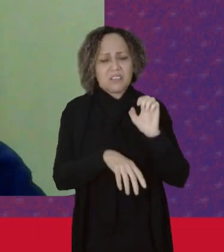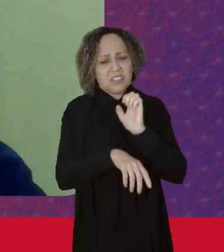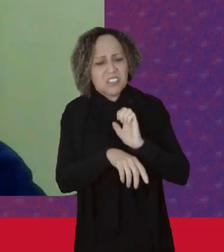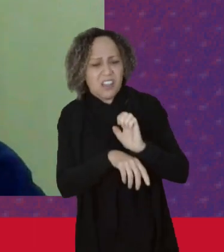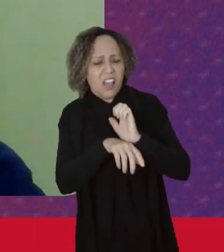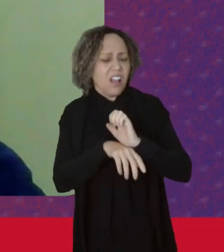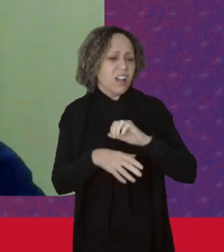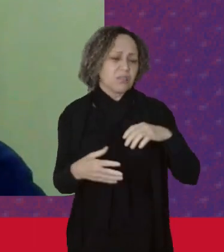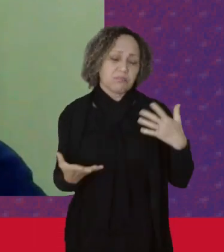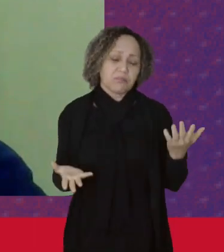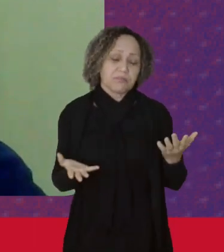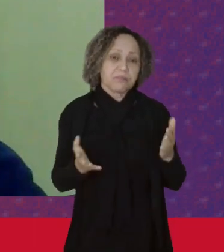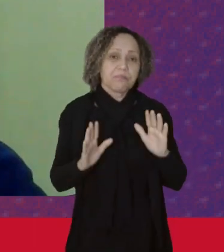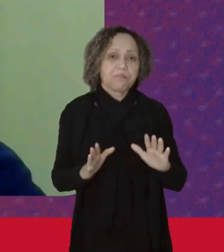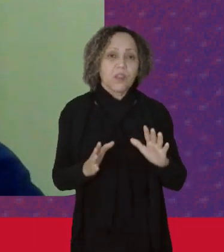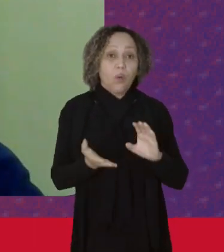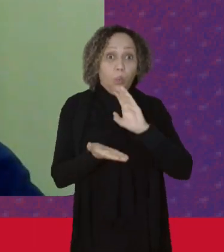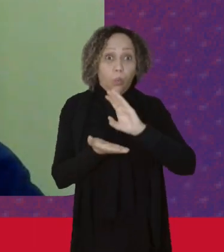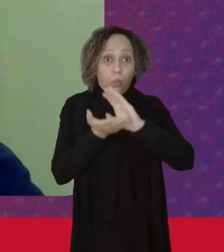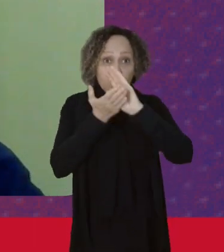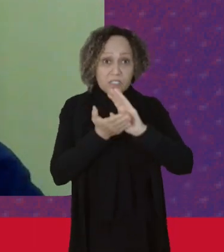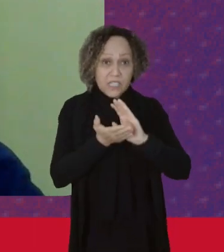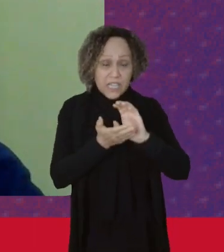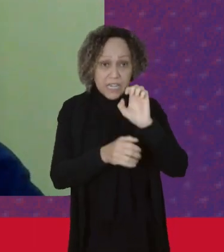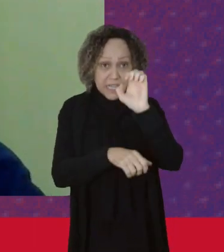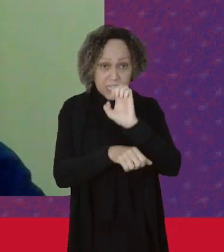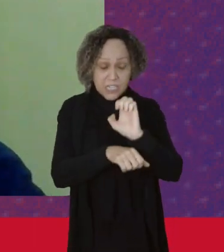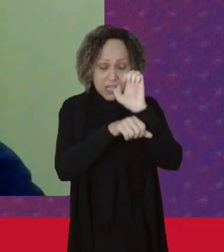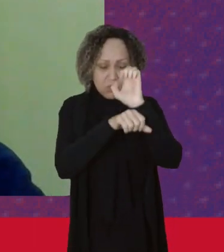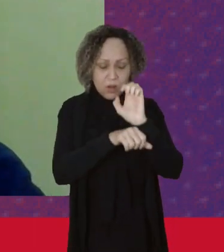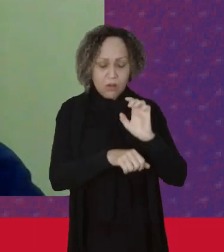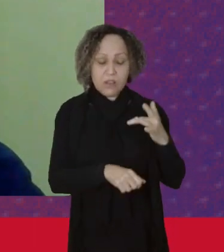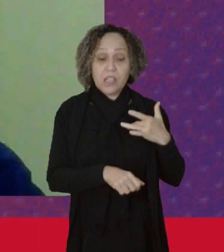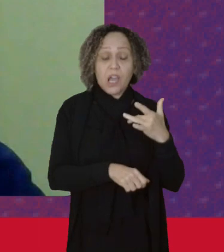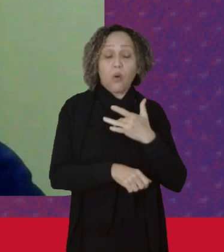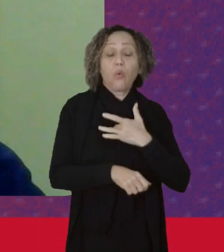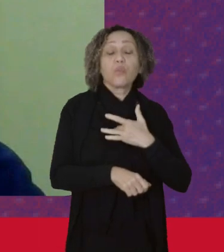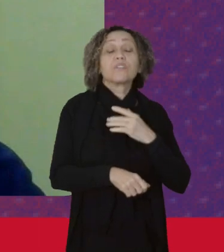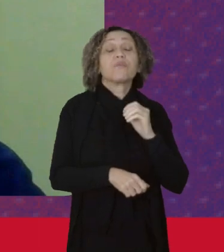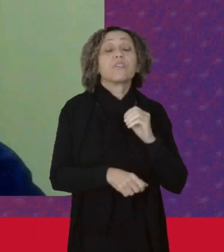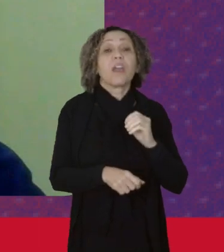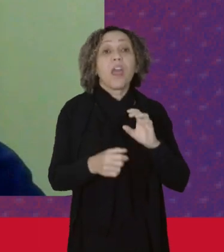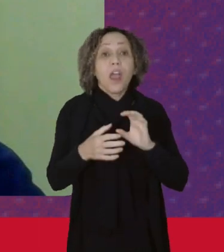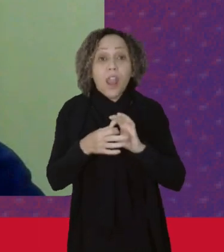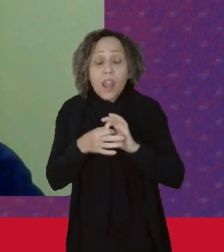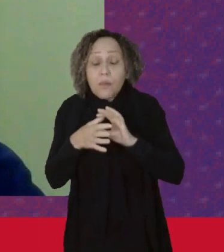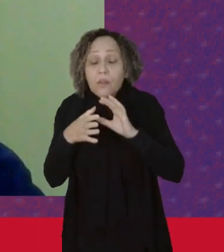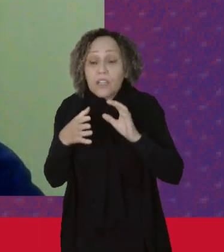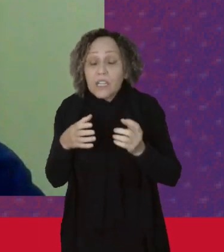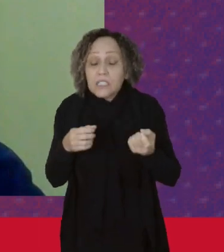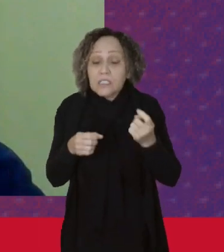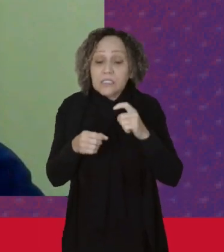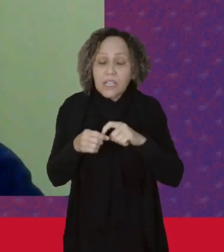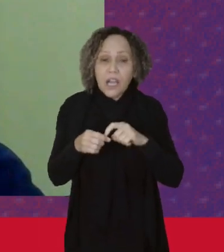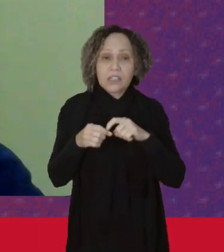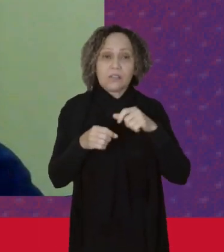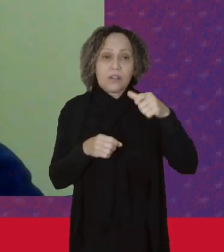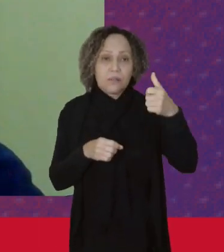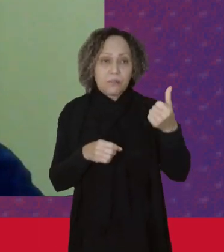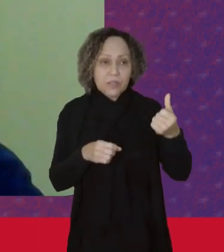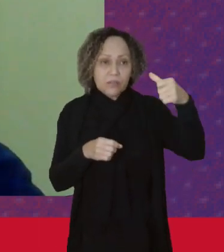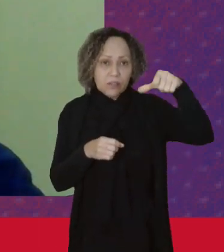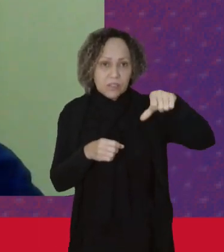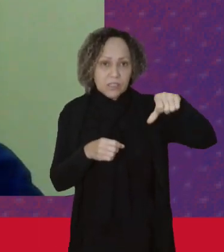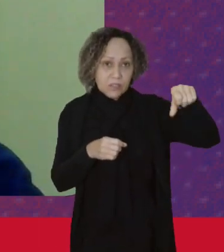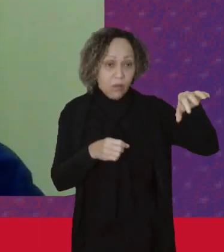Saúde, ele foi redemocratizado em 1990 com a participação da